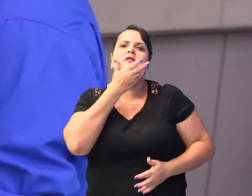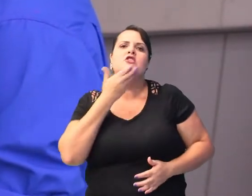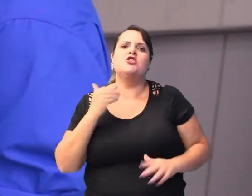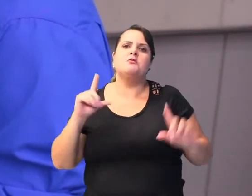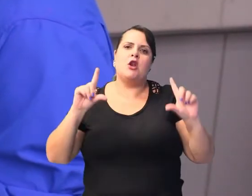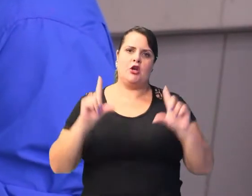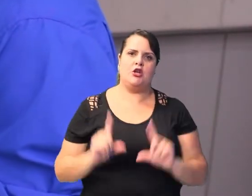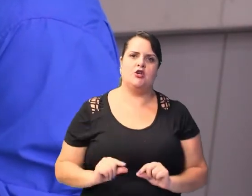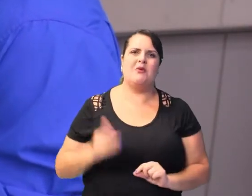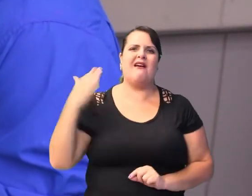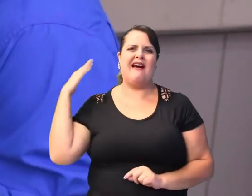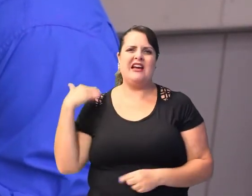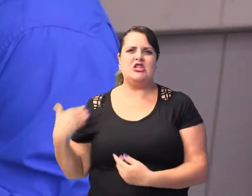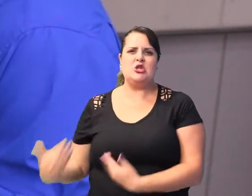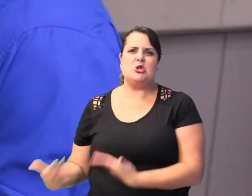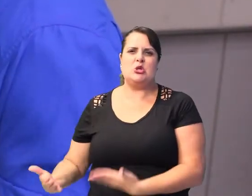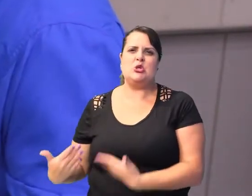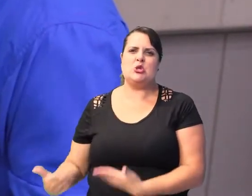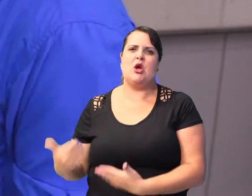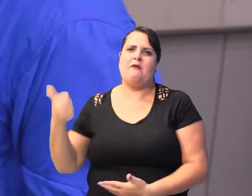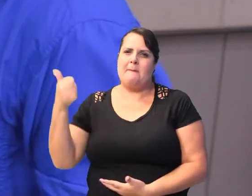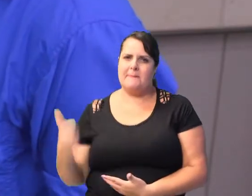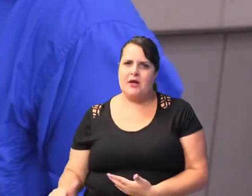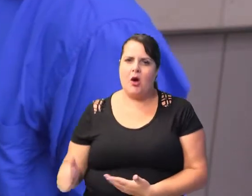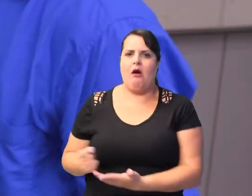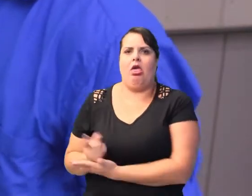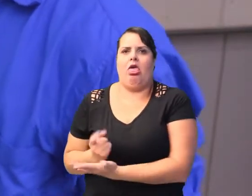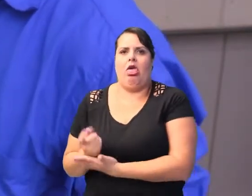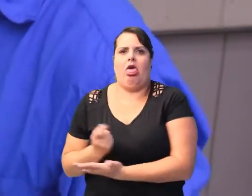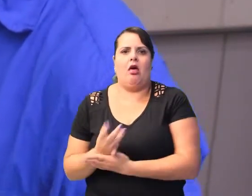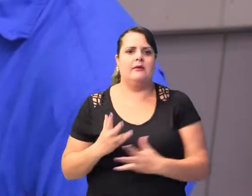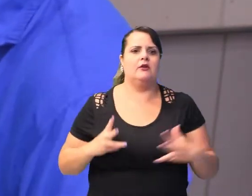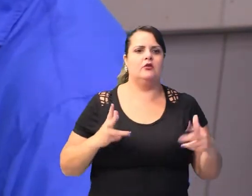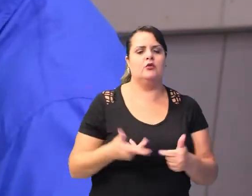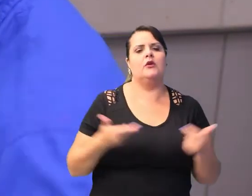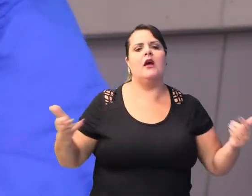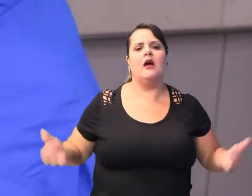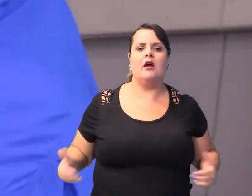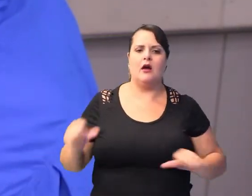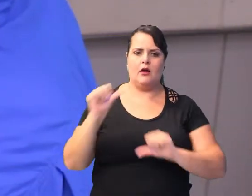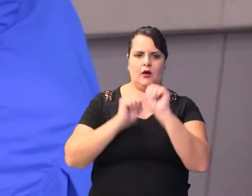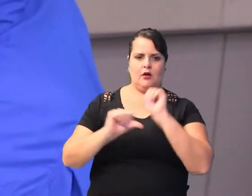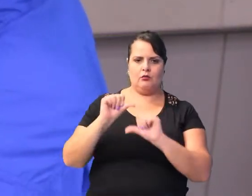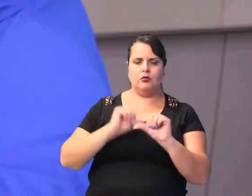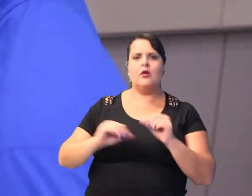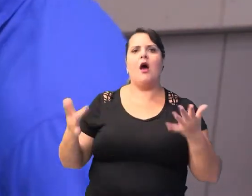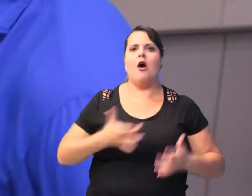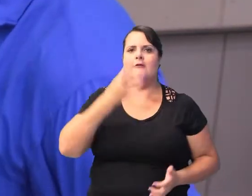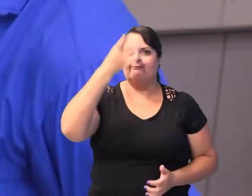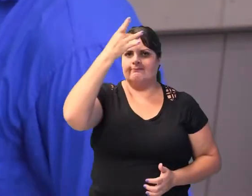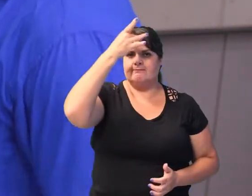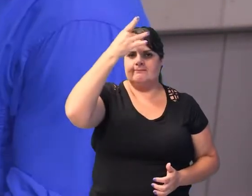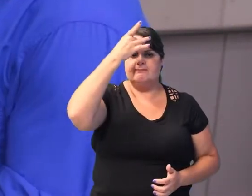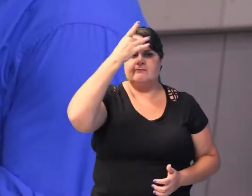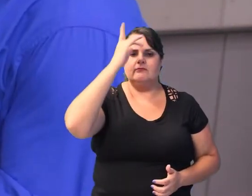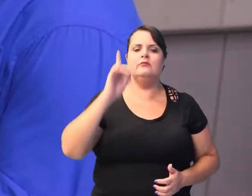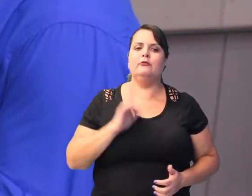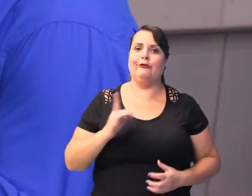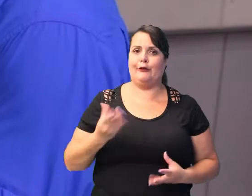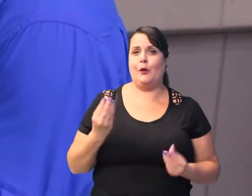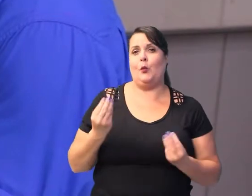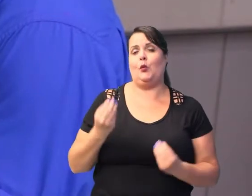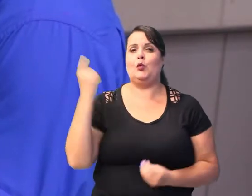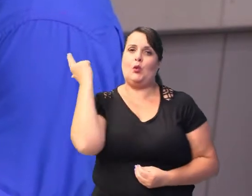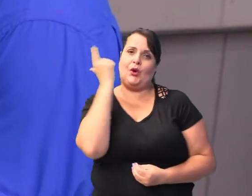eu acho que quando era mais nova mais natura sabe e é muito na onda de tudo mas hoje em dia não eu sou super conscientes e tem muita